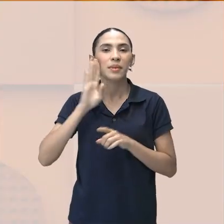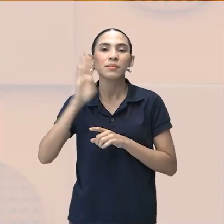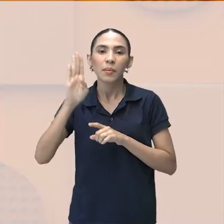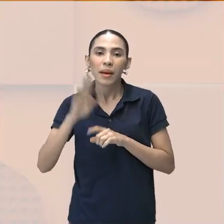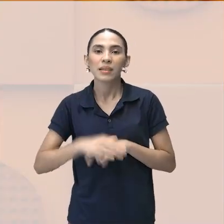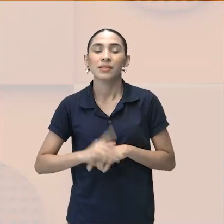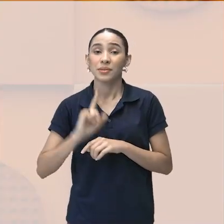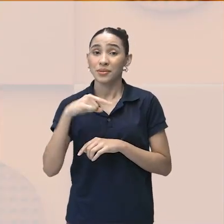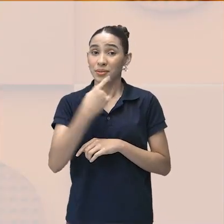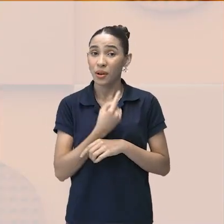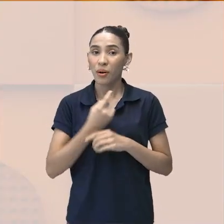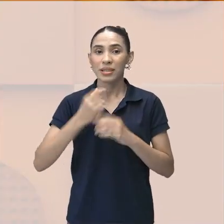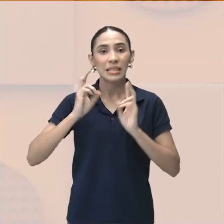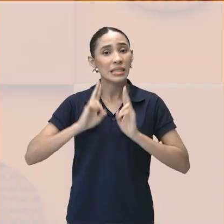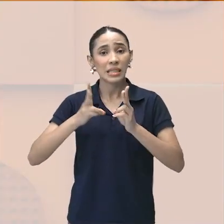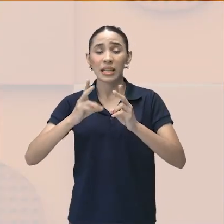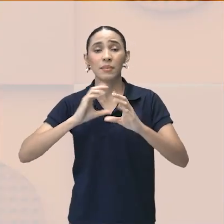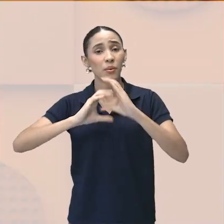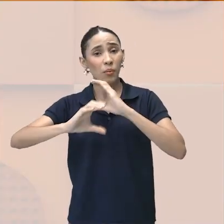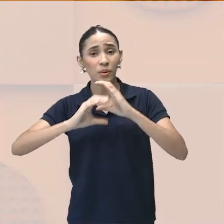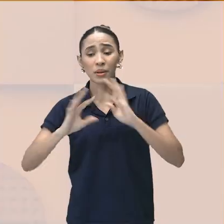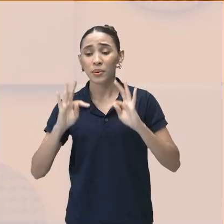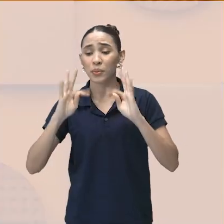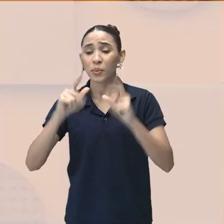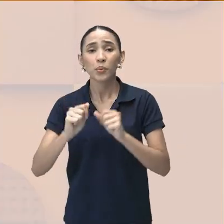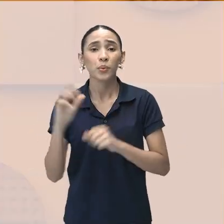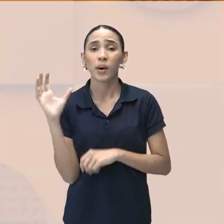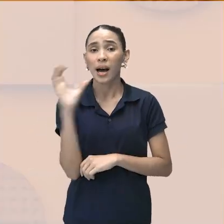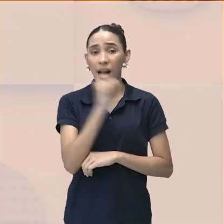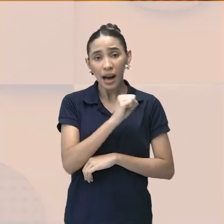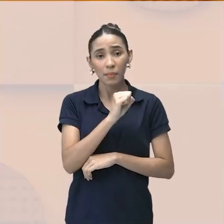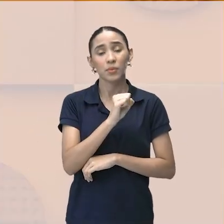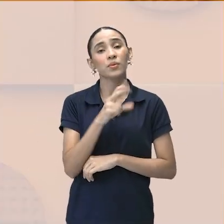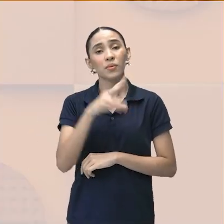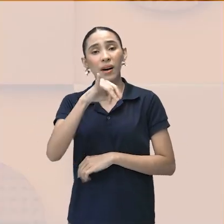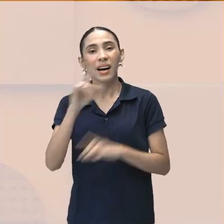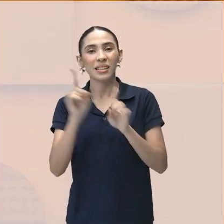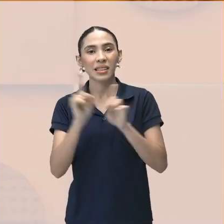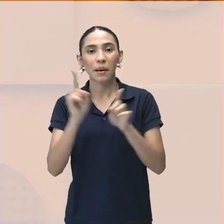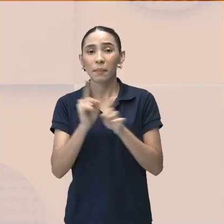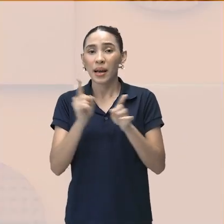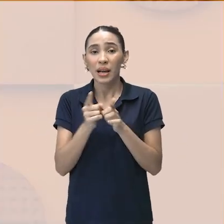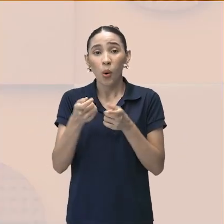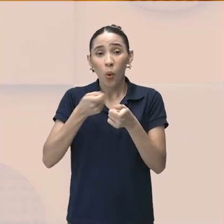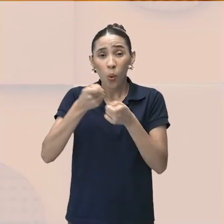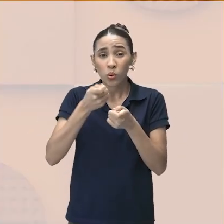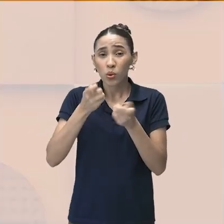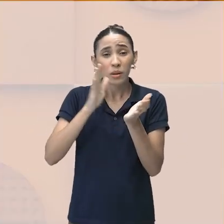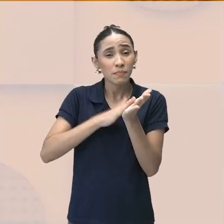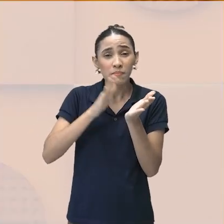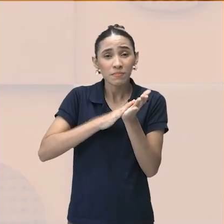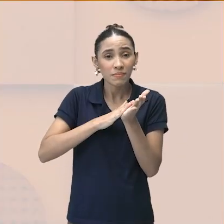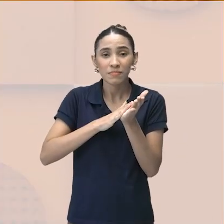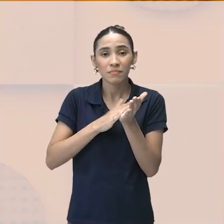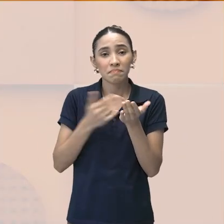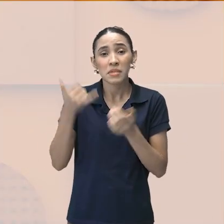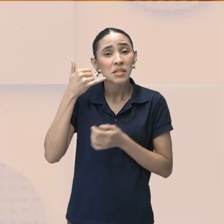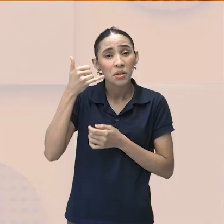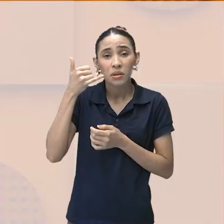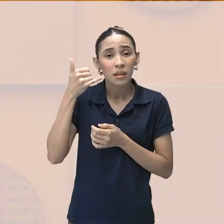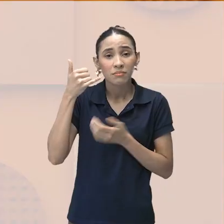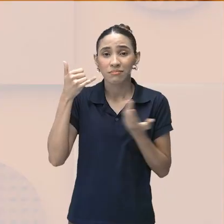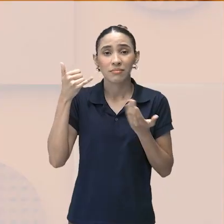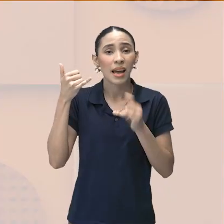principalmente, estamos nos comunicando, tudo é muito rápido, gente, e isso vai estar na palma da nossa mão, através de um celular,